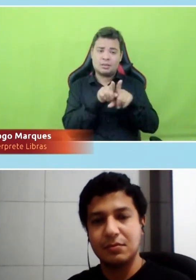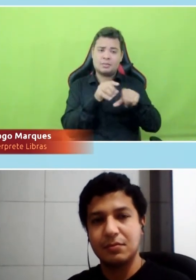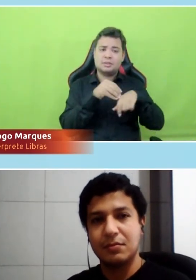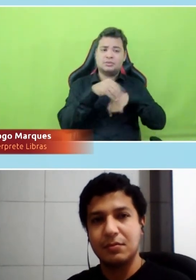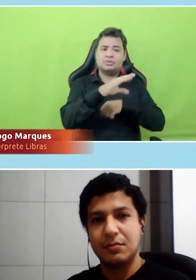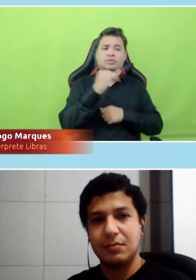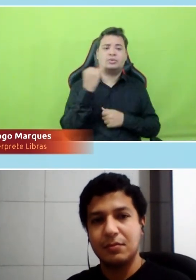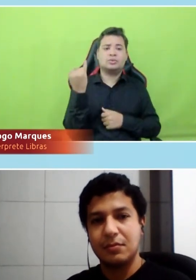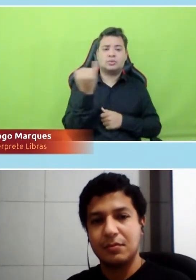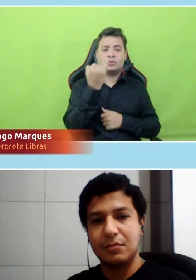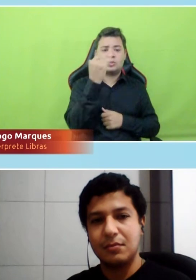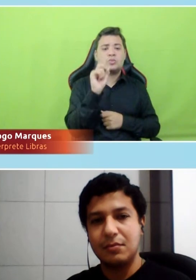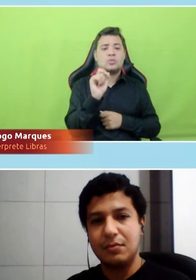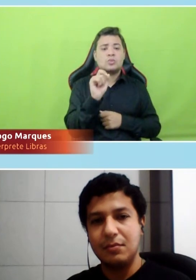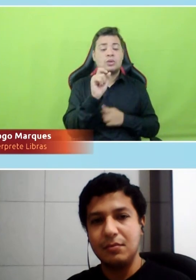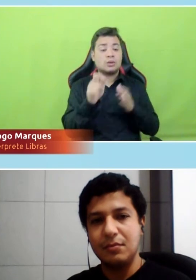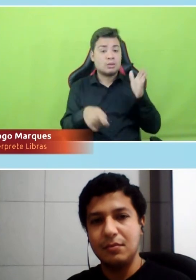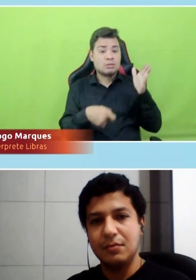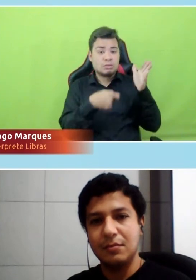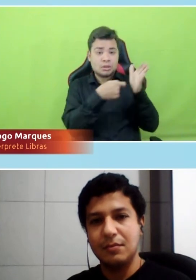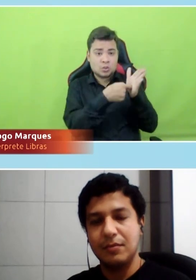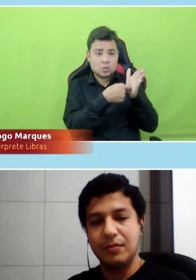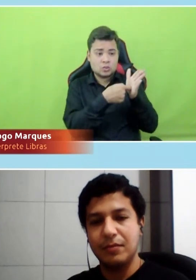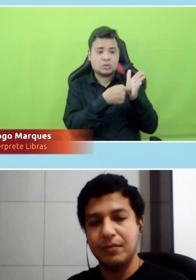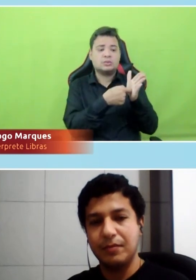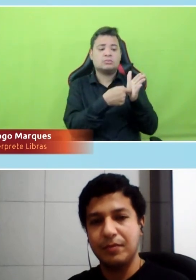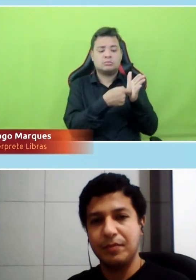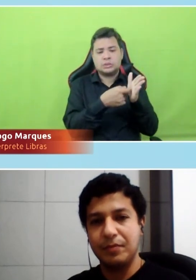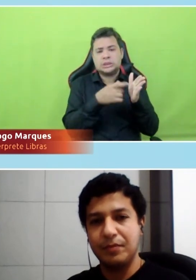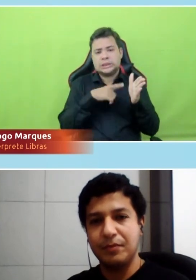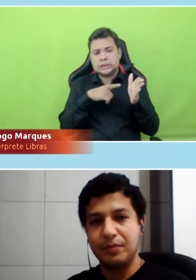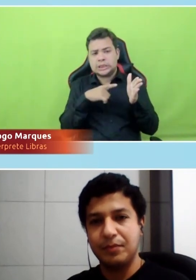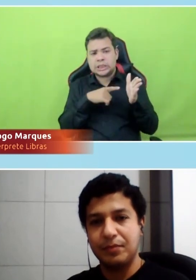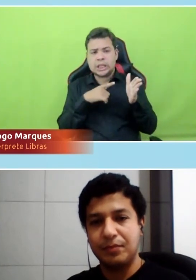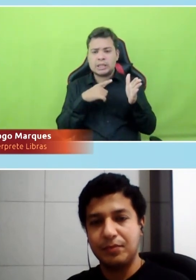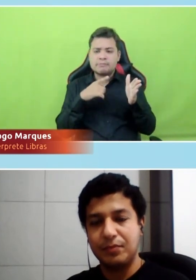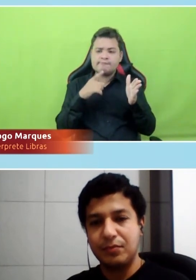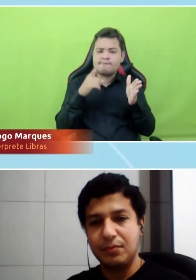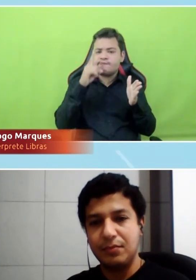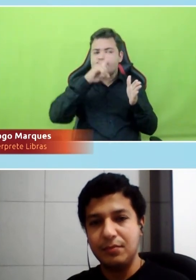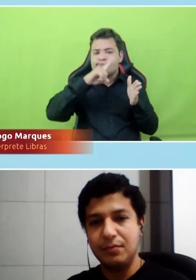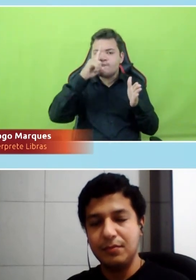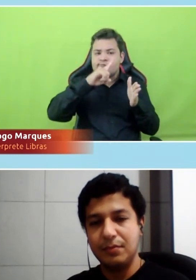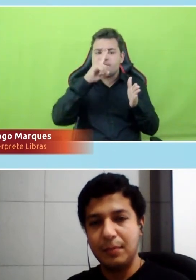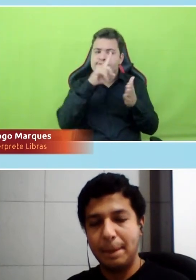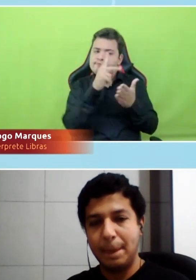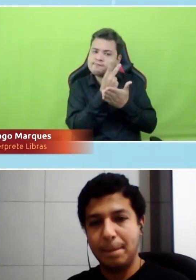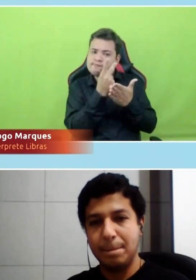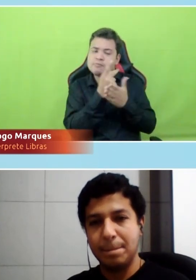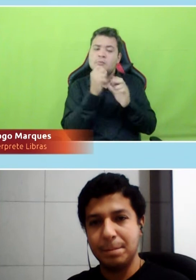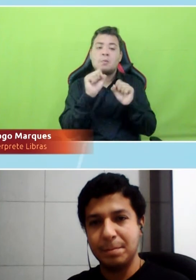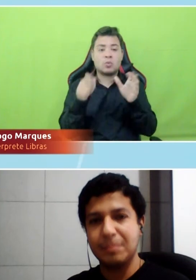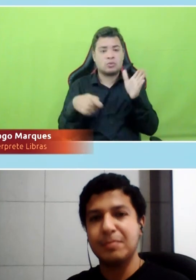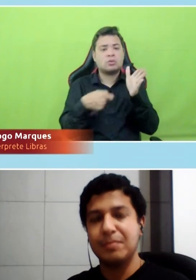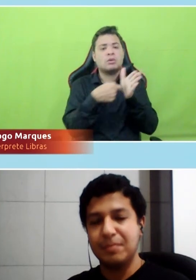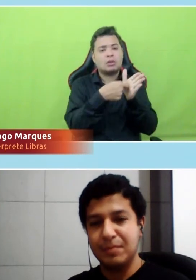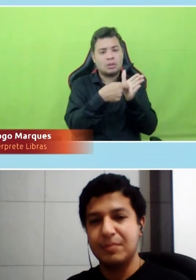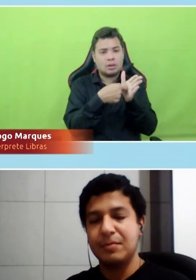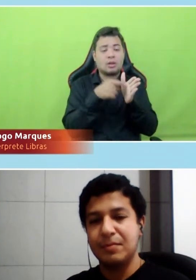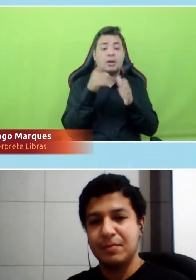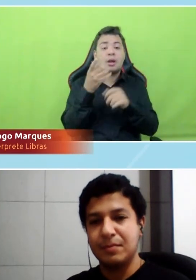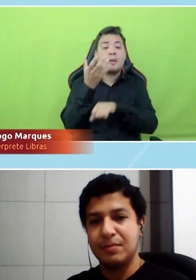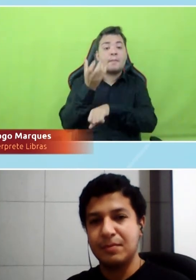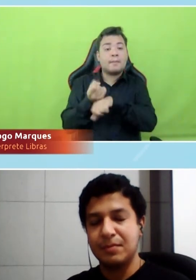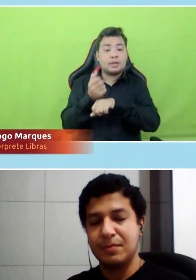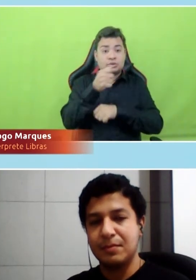sobre denúncias de irregularidades e que podem ser feitas, né, a partir de um aplicativo aí que você baixa lá no TRE